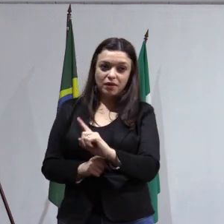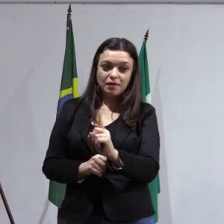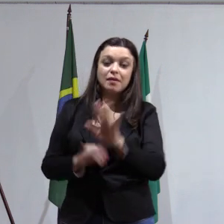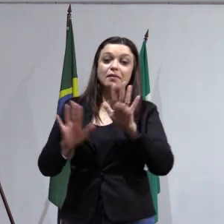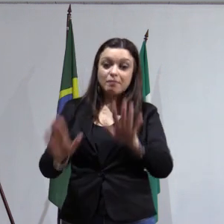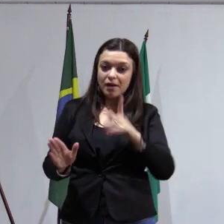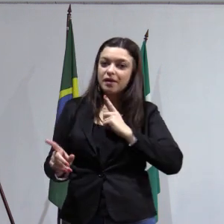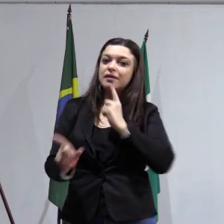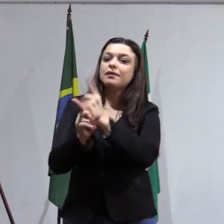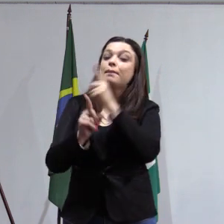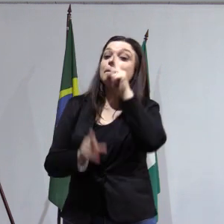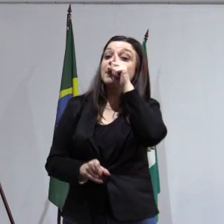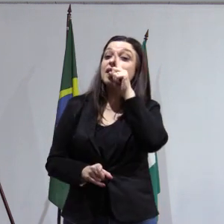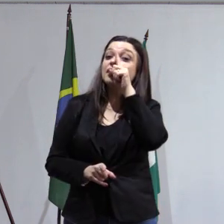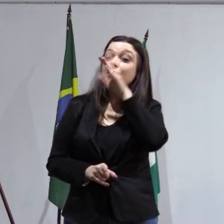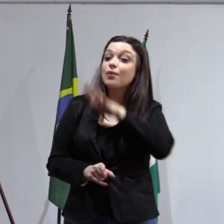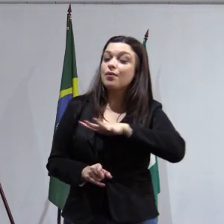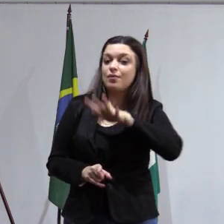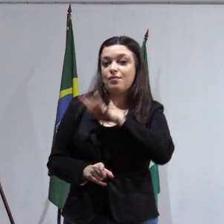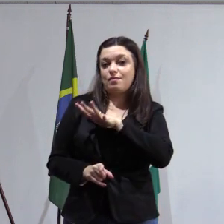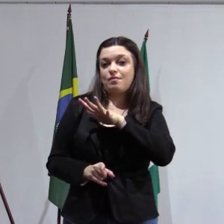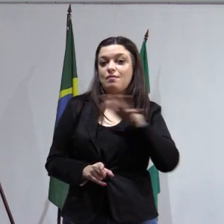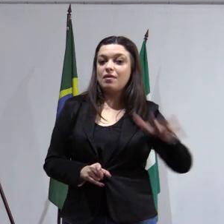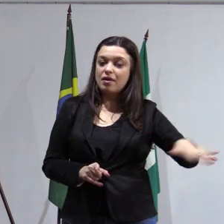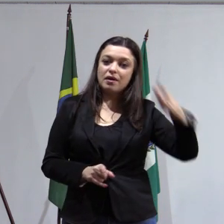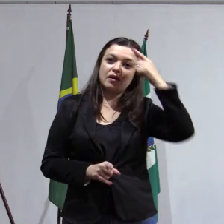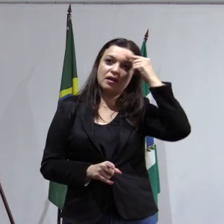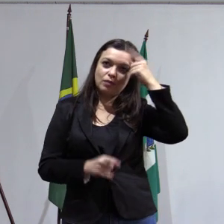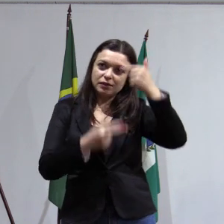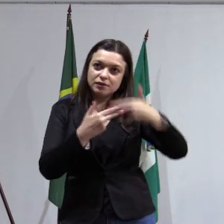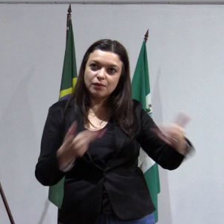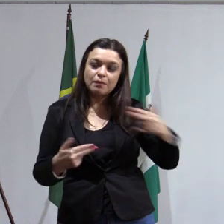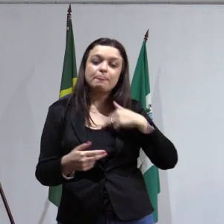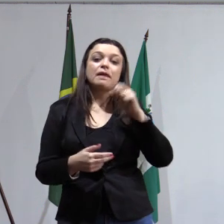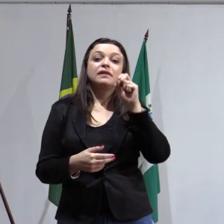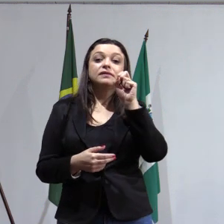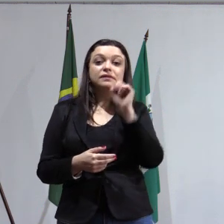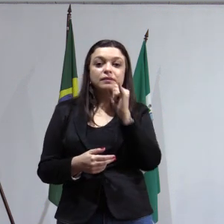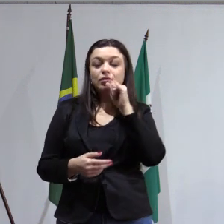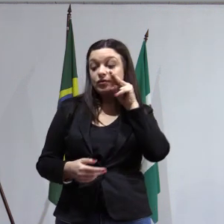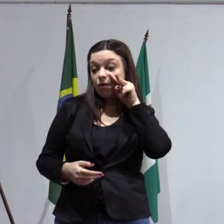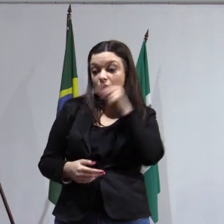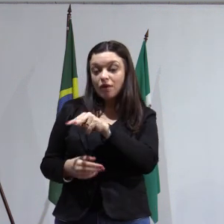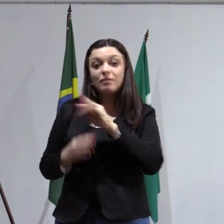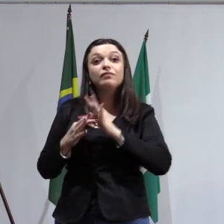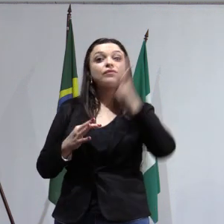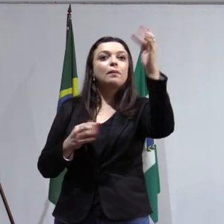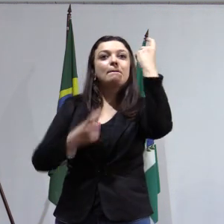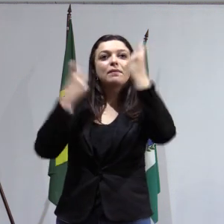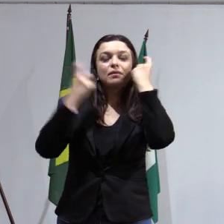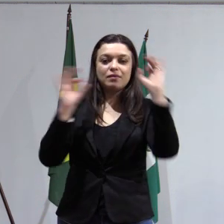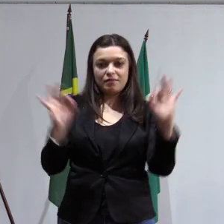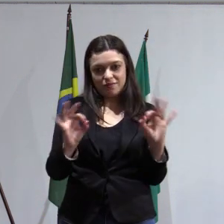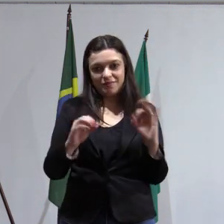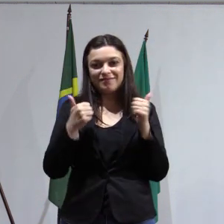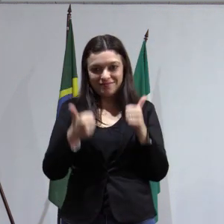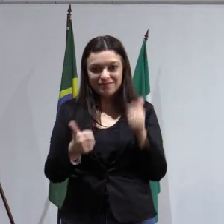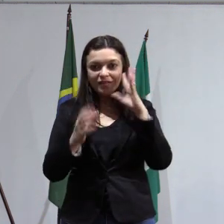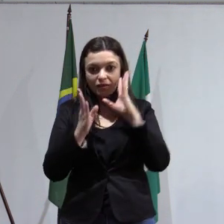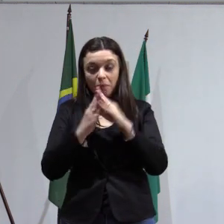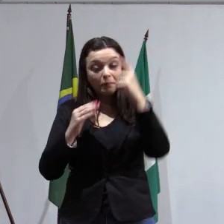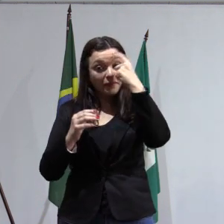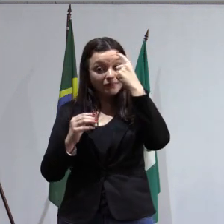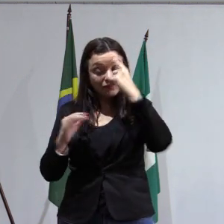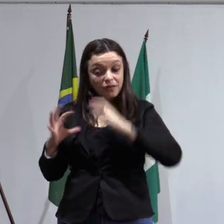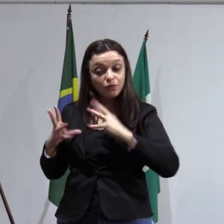perigos para os cursos de graduação, se a gente olhar só para um lado e não olhar para todo o resto. Então, isso aqui é até um convite para que a gente